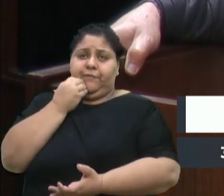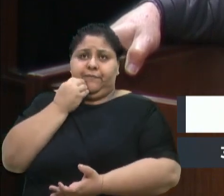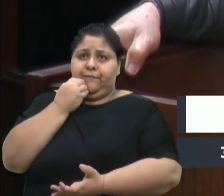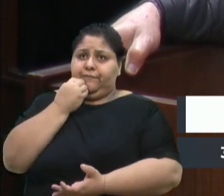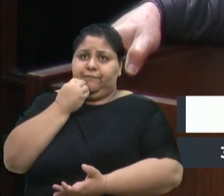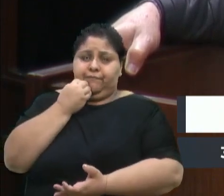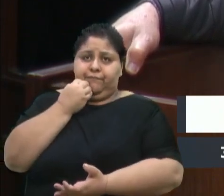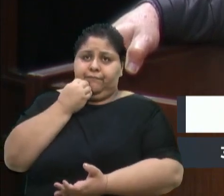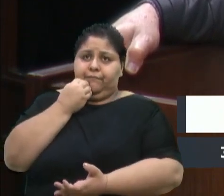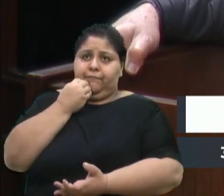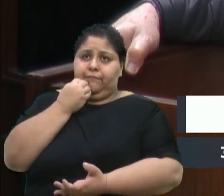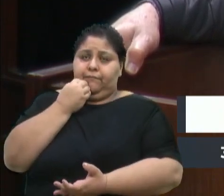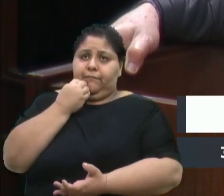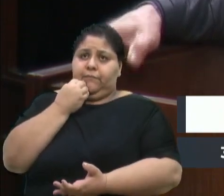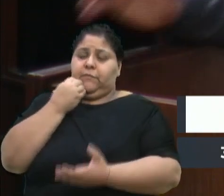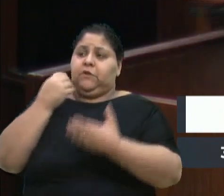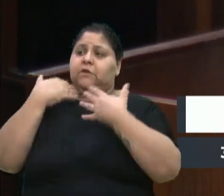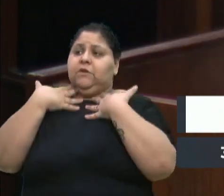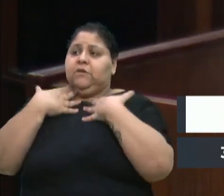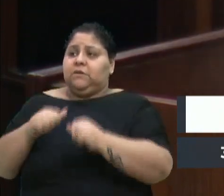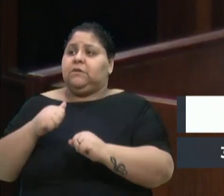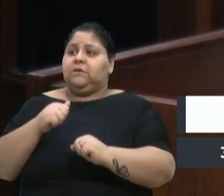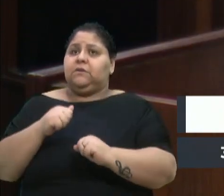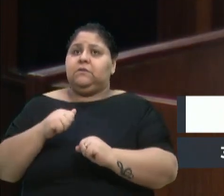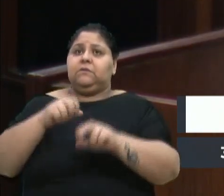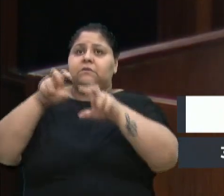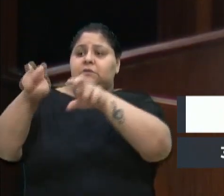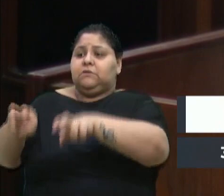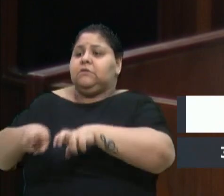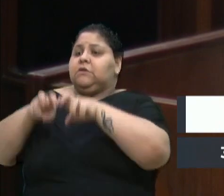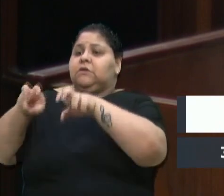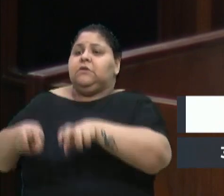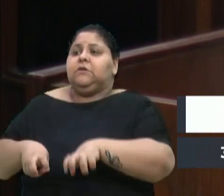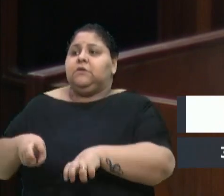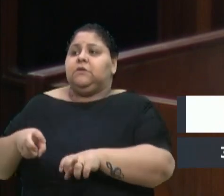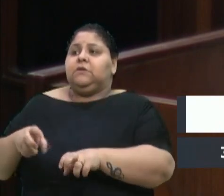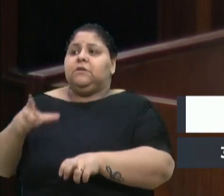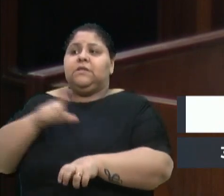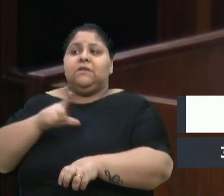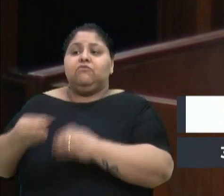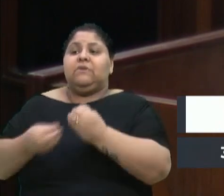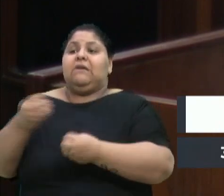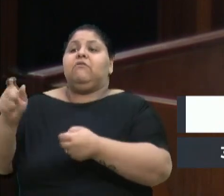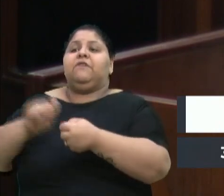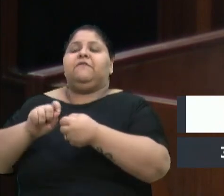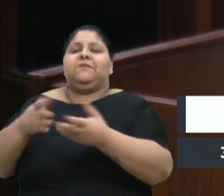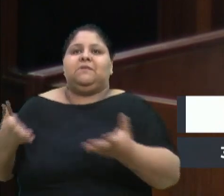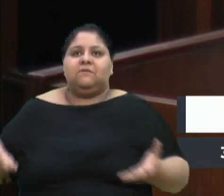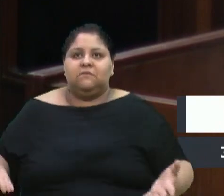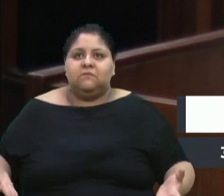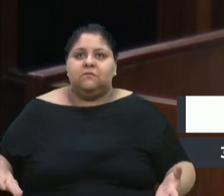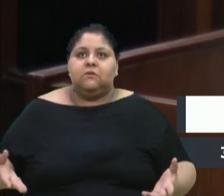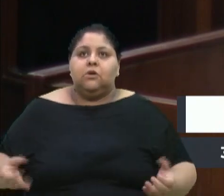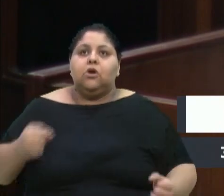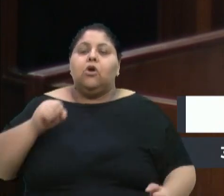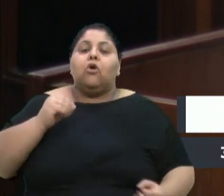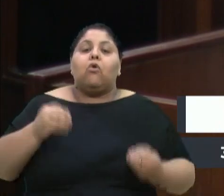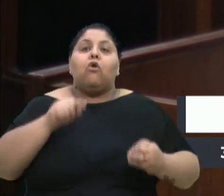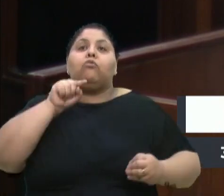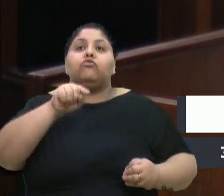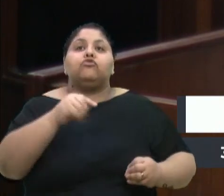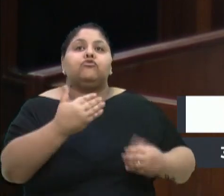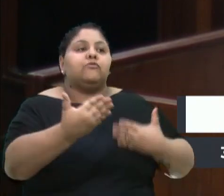enfim, a Secretaria de Agricultura vai se manifestar que não tem viabilidade. Como é que tu vai avaliar? Qual é o critério? É o talão